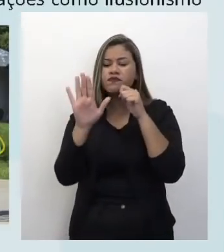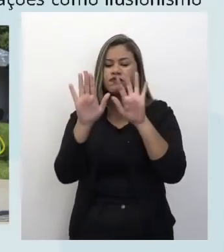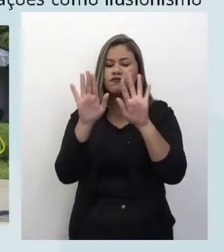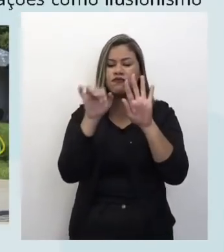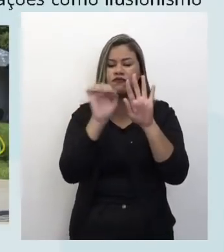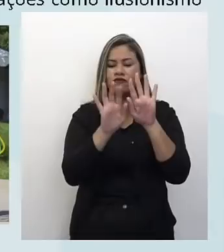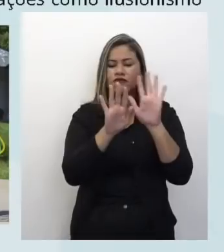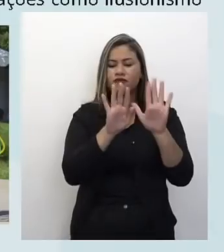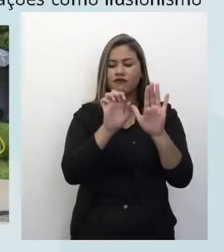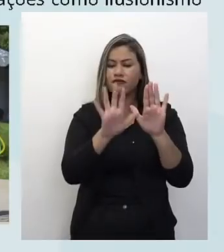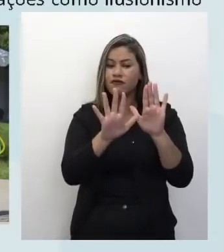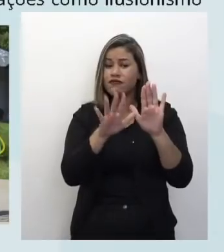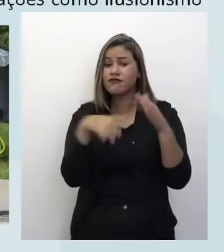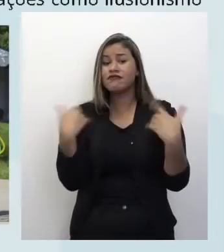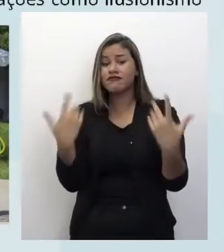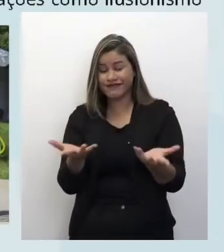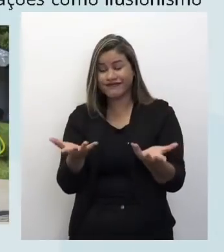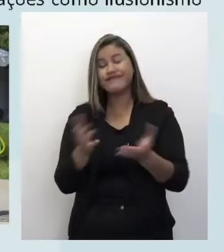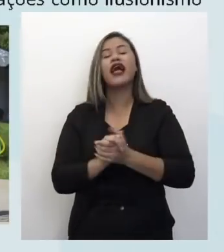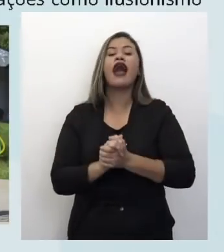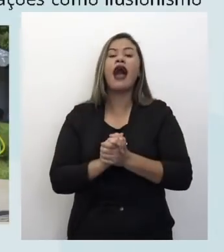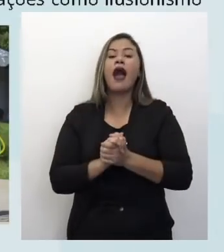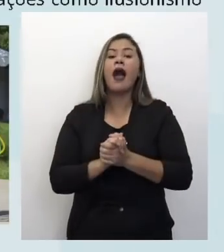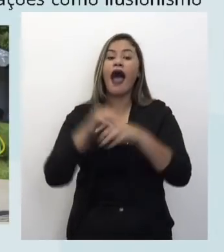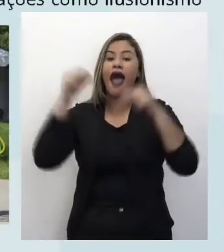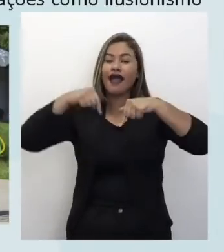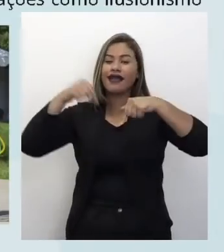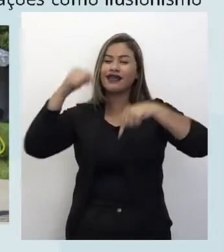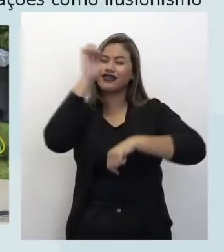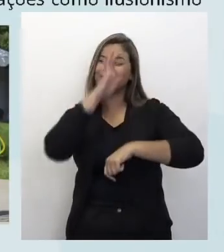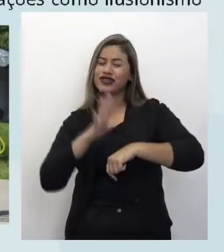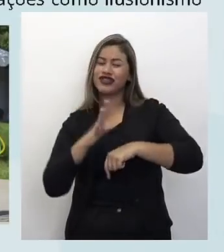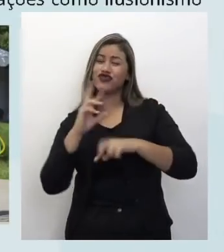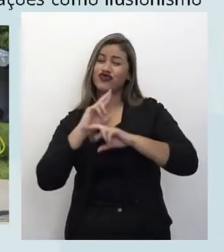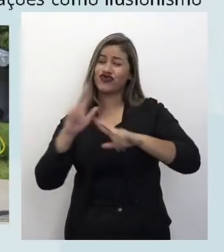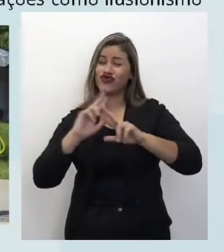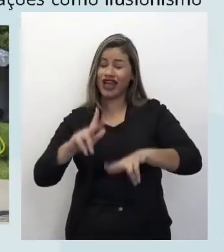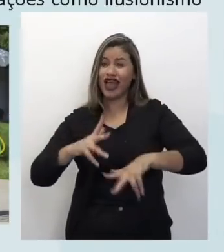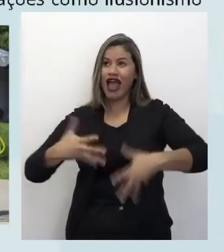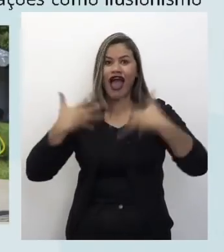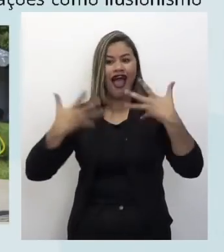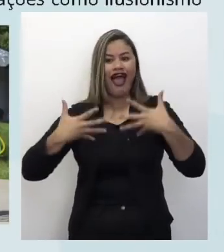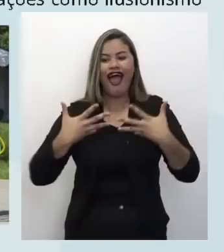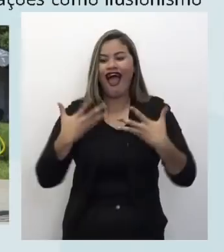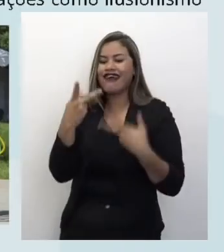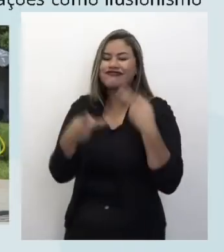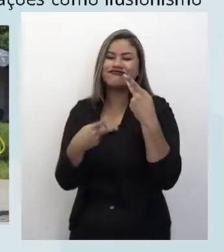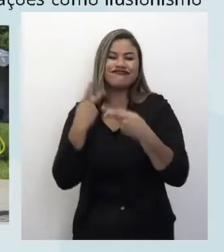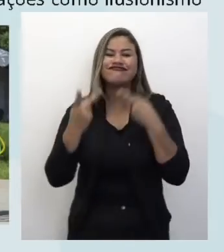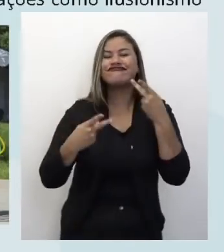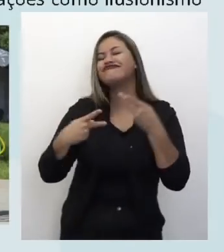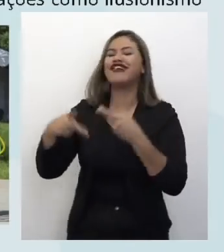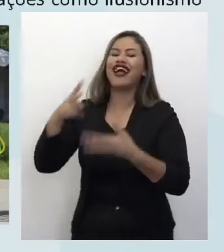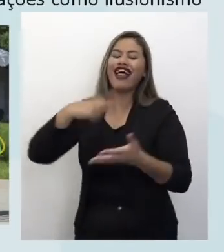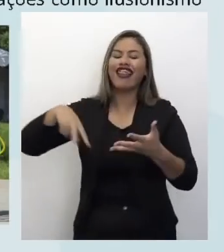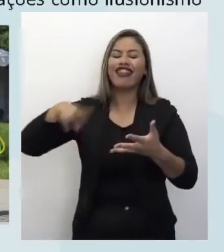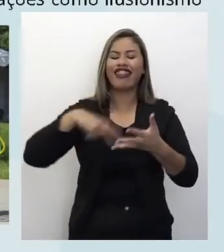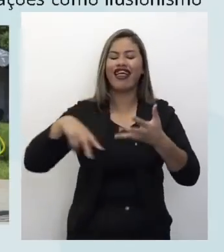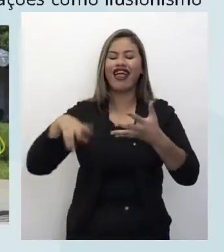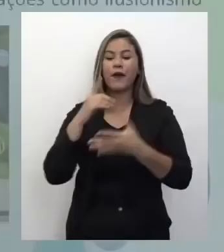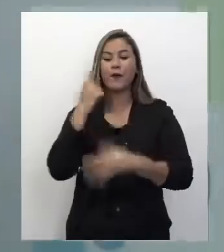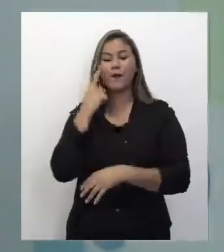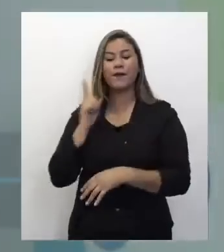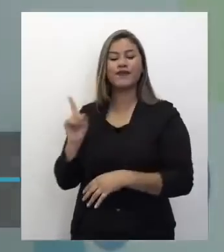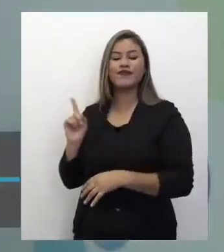assim muito sutil. Agora no Brasil, ele já é mais alegre, eles são mais falantes e mais acrobáticos. Então, o que aconteceu?